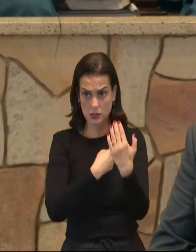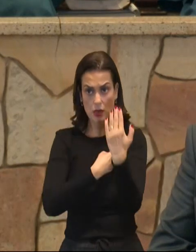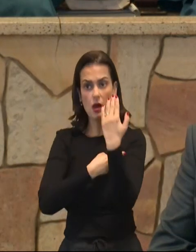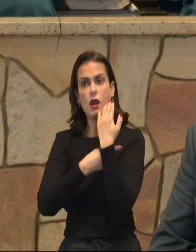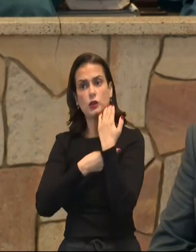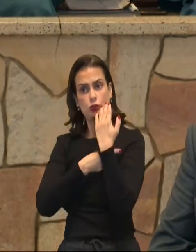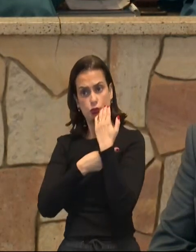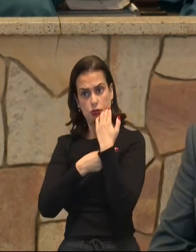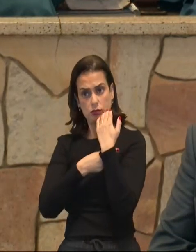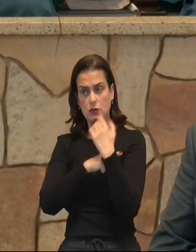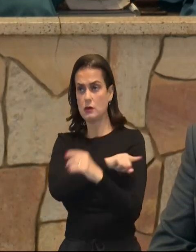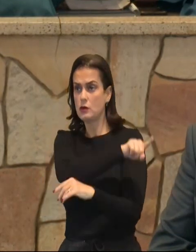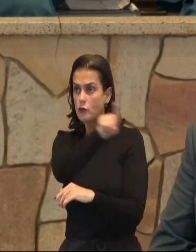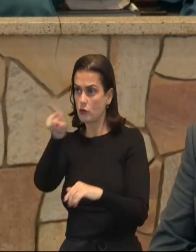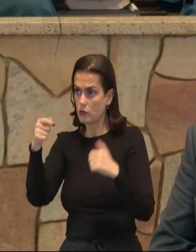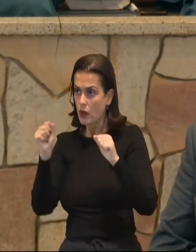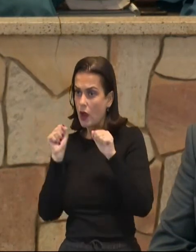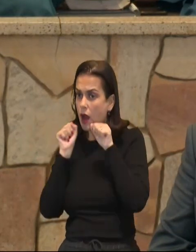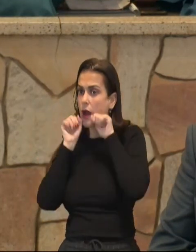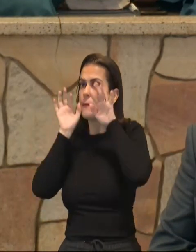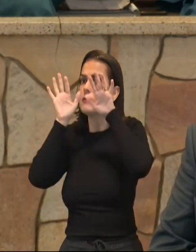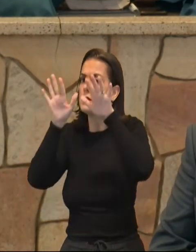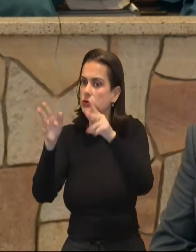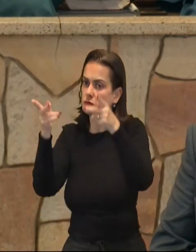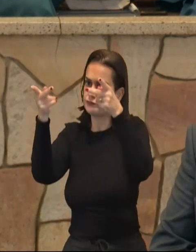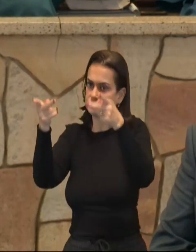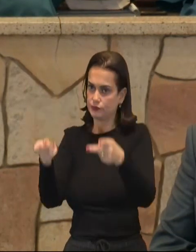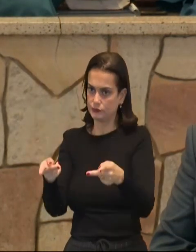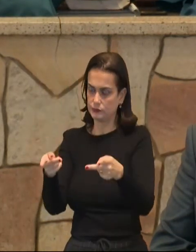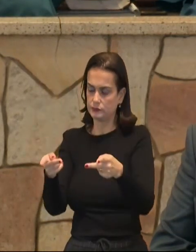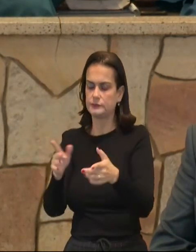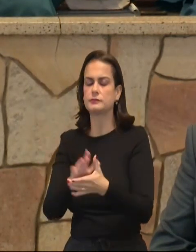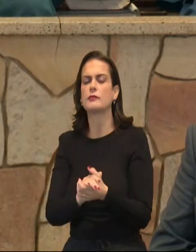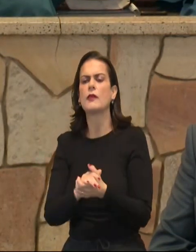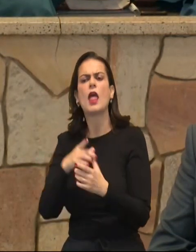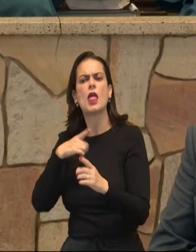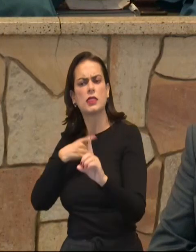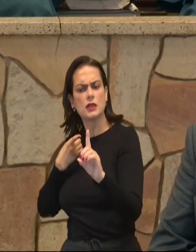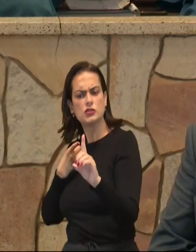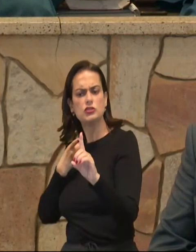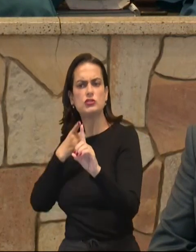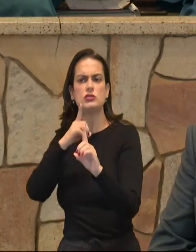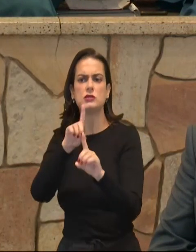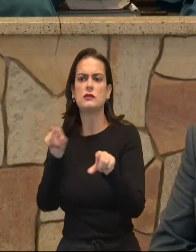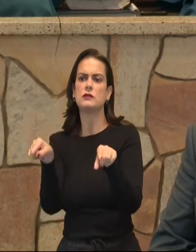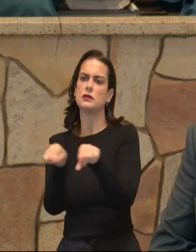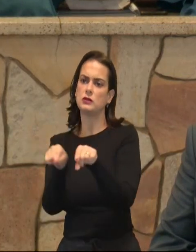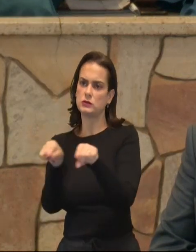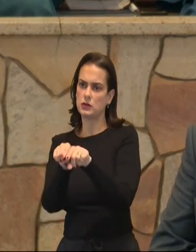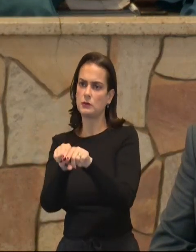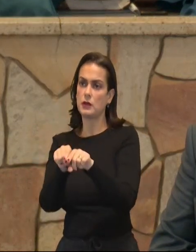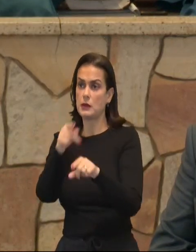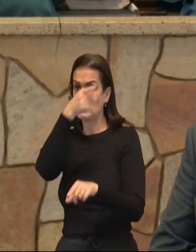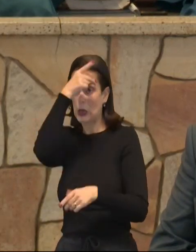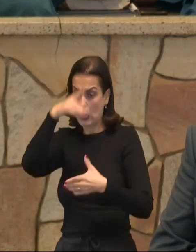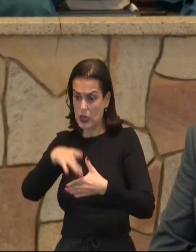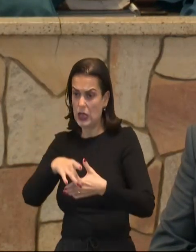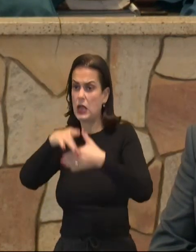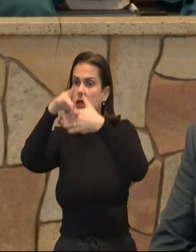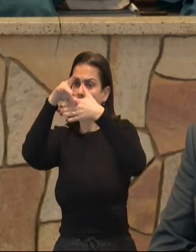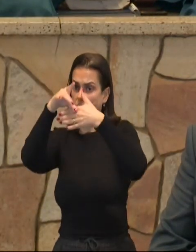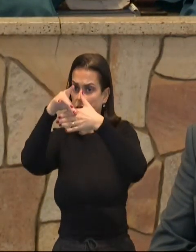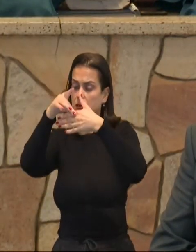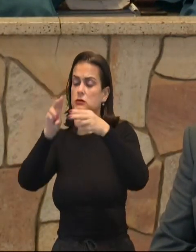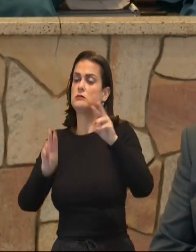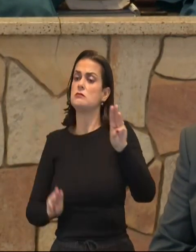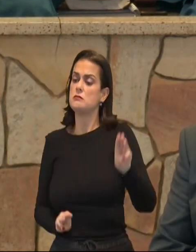possam abençoar esses projetos. Nós temos alguns desafios também para as lideranças dos ministérios que